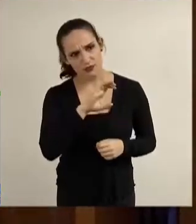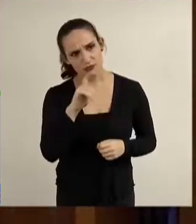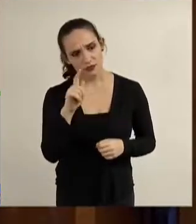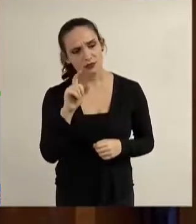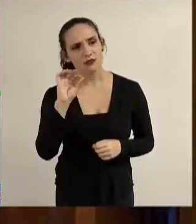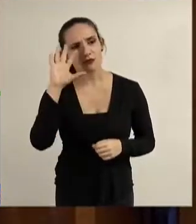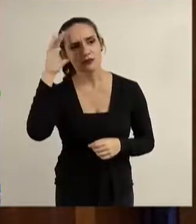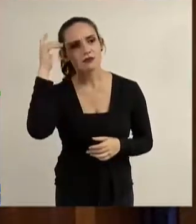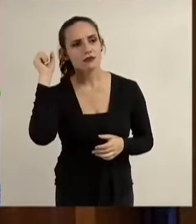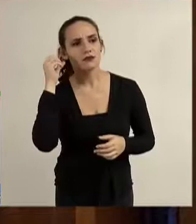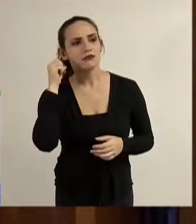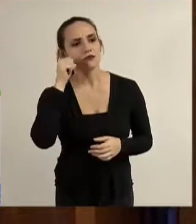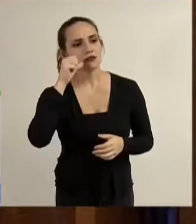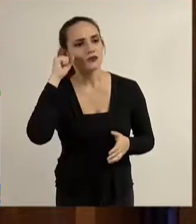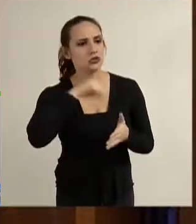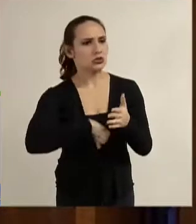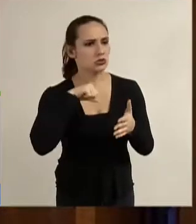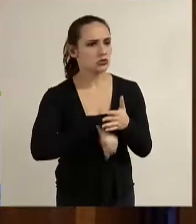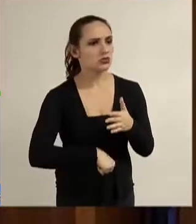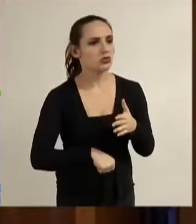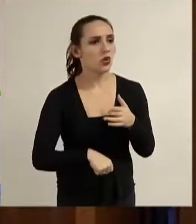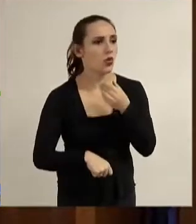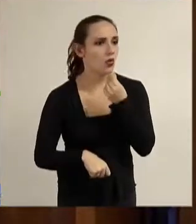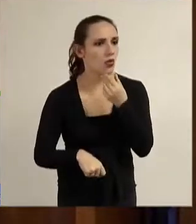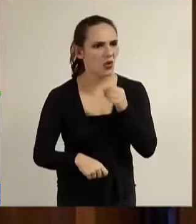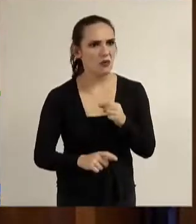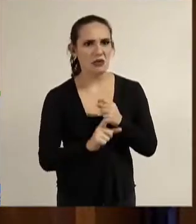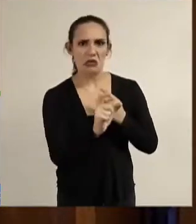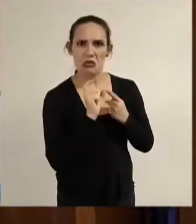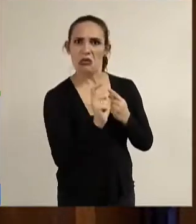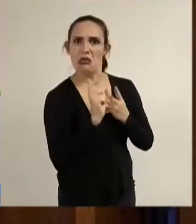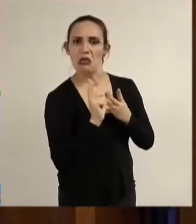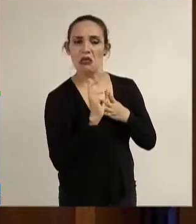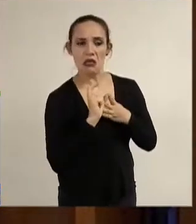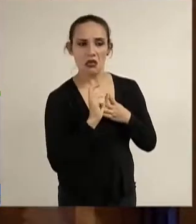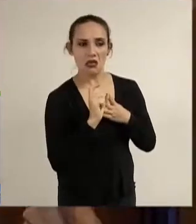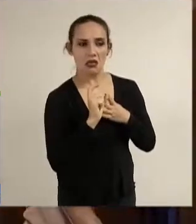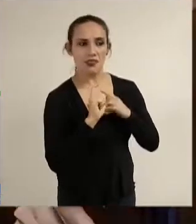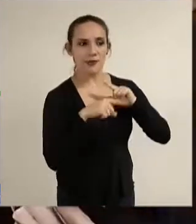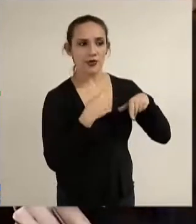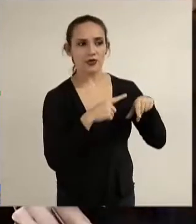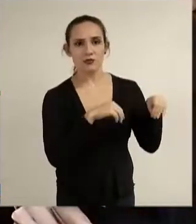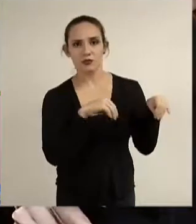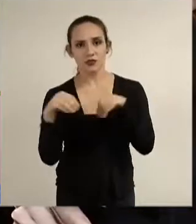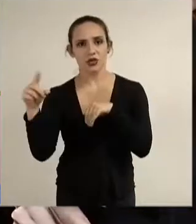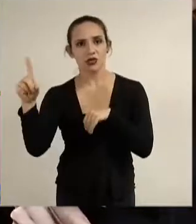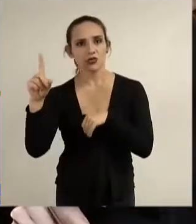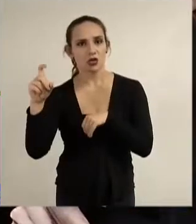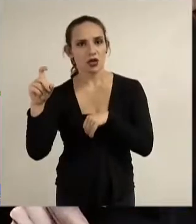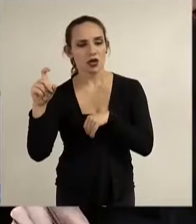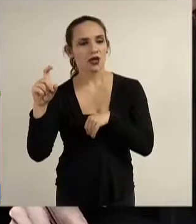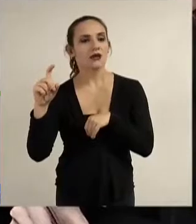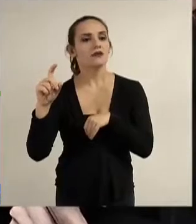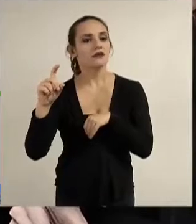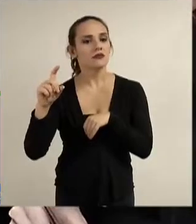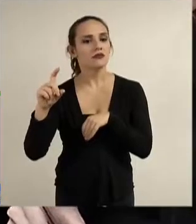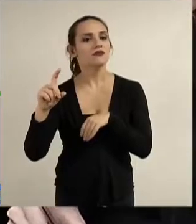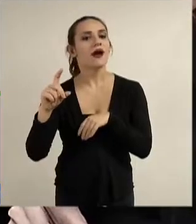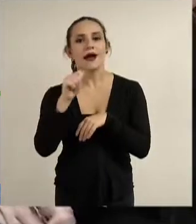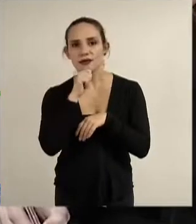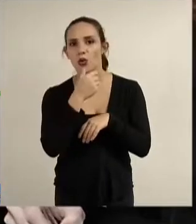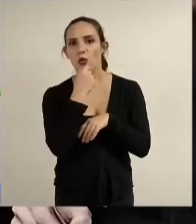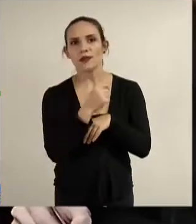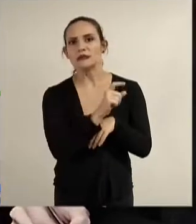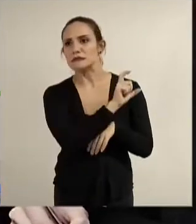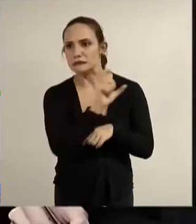fora agredida e ameaçada pelo seu companheiro, foi para Dourados, continuou sendo